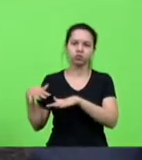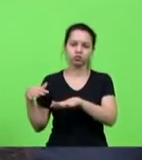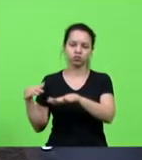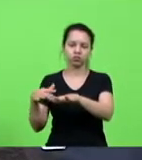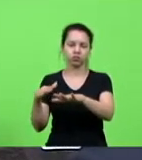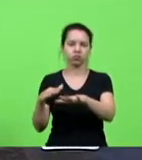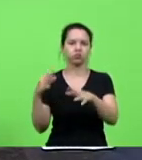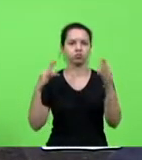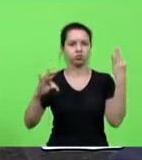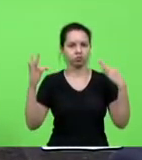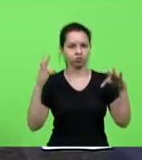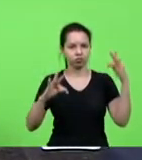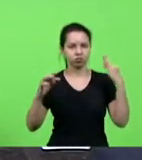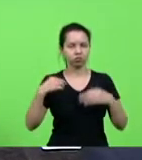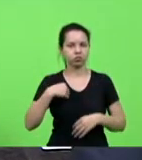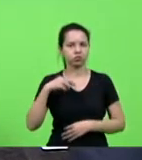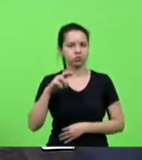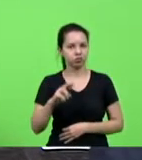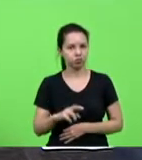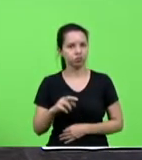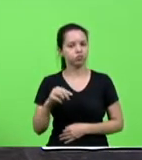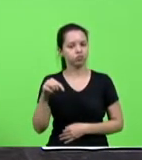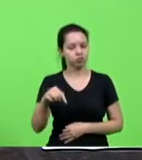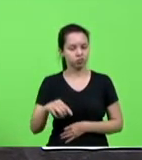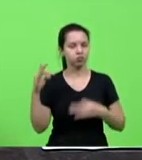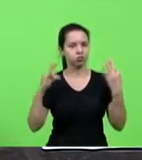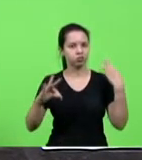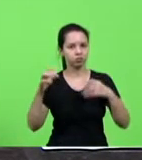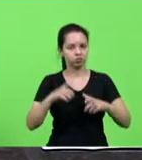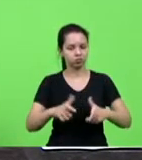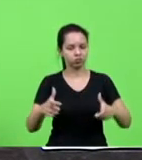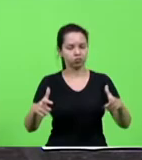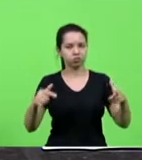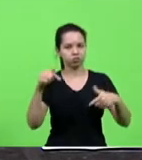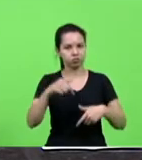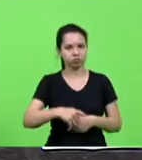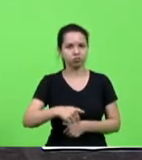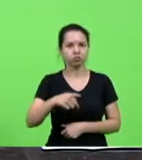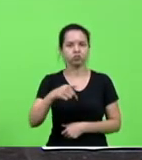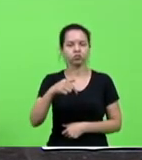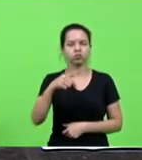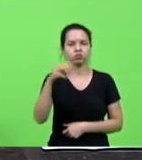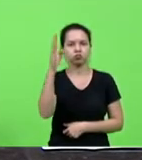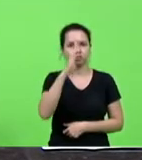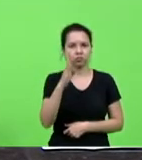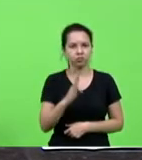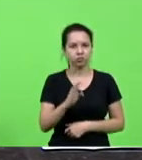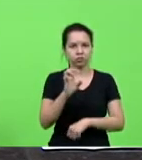turismo religioso só vem crescendo em nosso país e nosso estado. De acordo com o